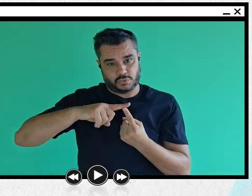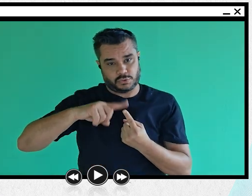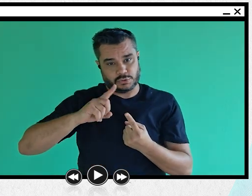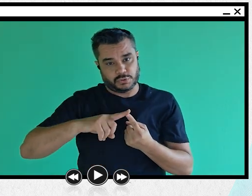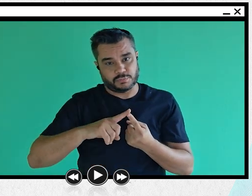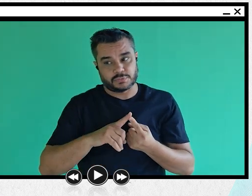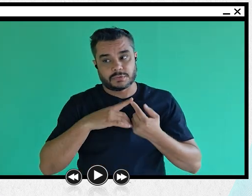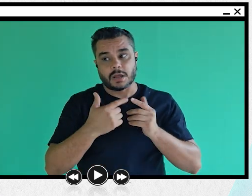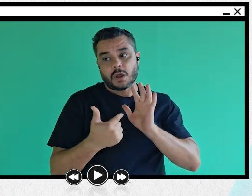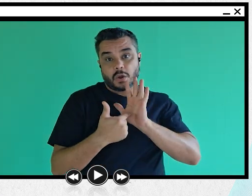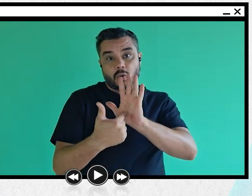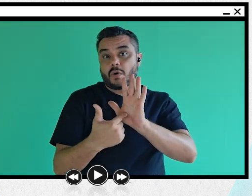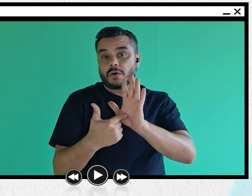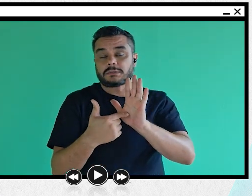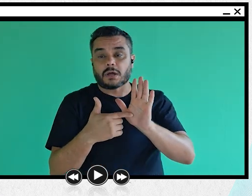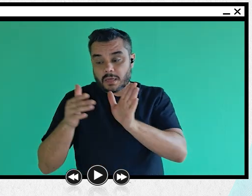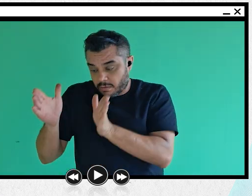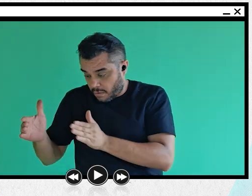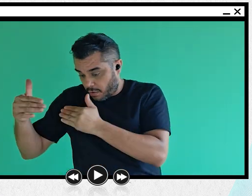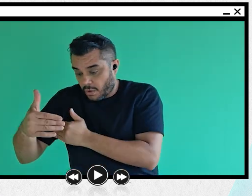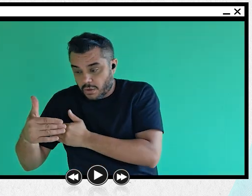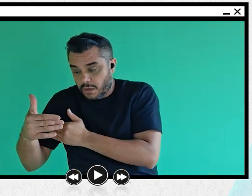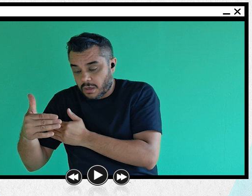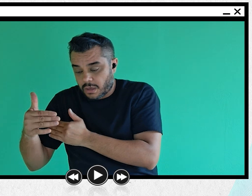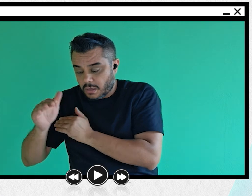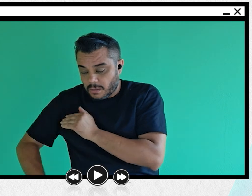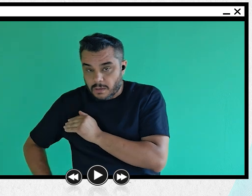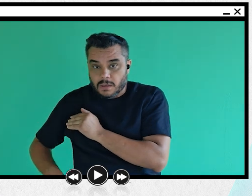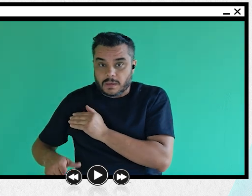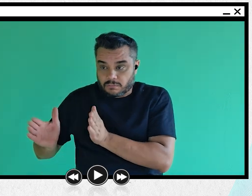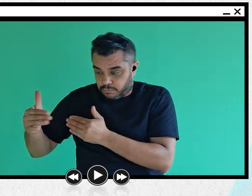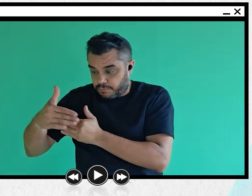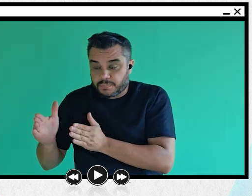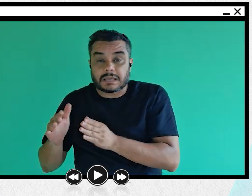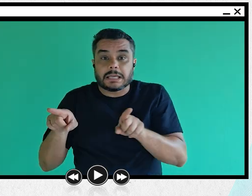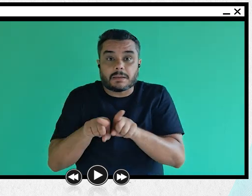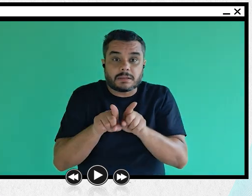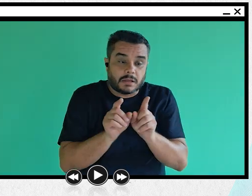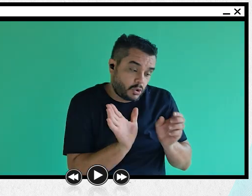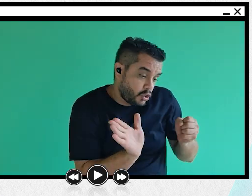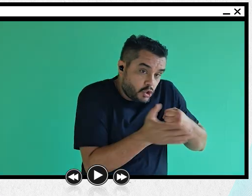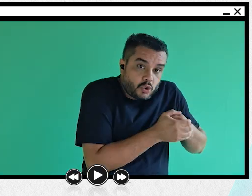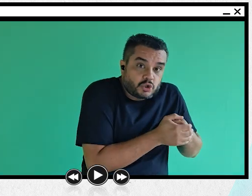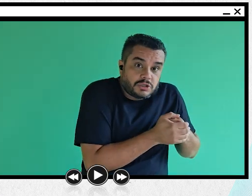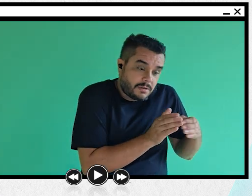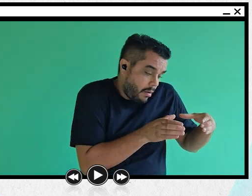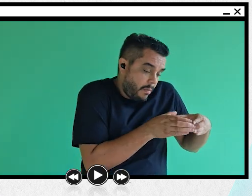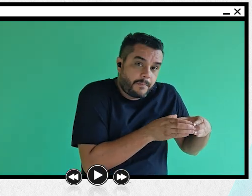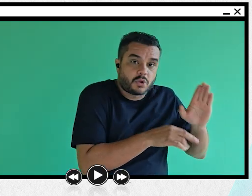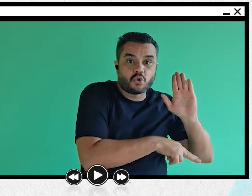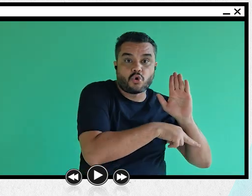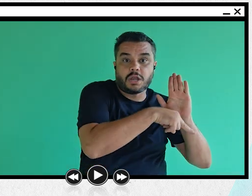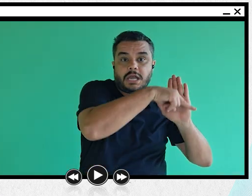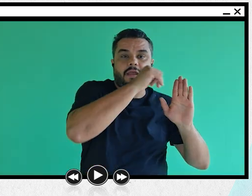e aí, aqui não aparece muito bem, mas tem a caixa de gordura aqui está a caixa de retenção dos sólidos, e aqui escondidinho aqui está o monge. Então, esse